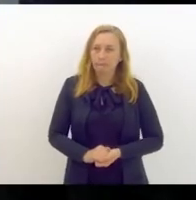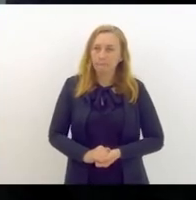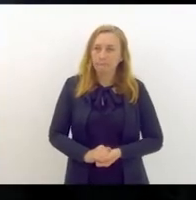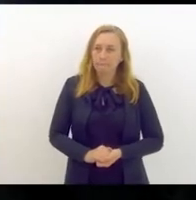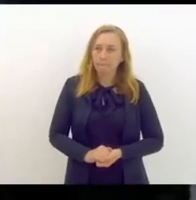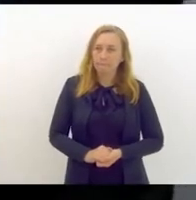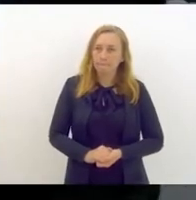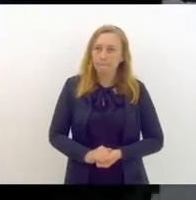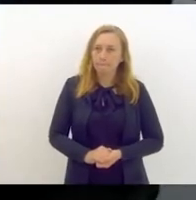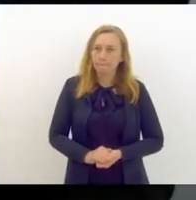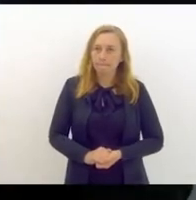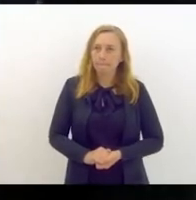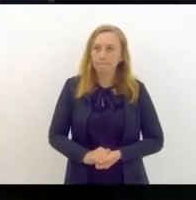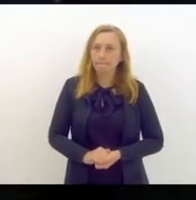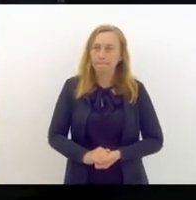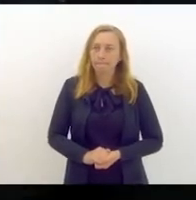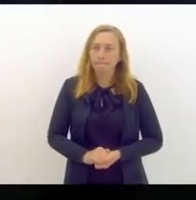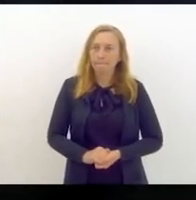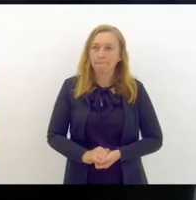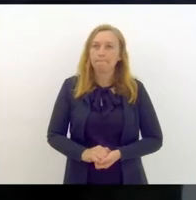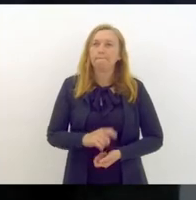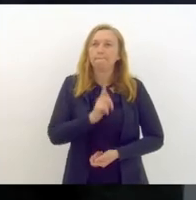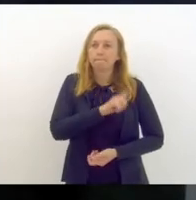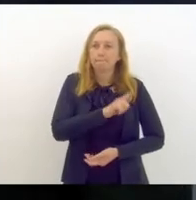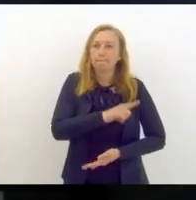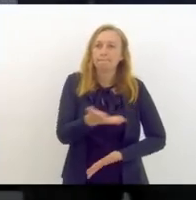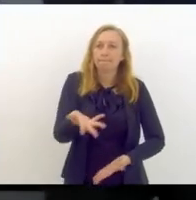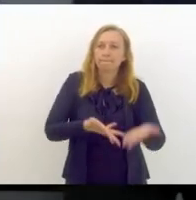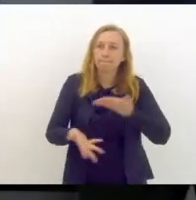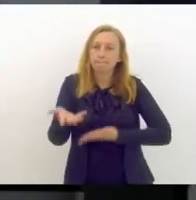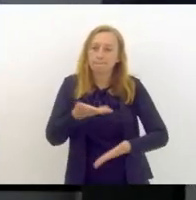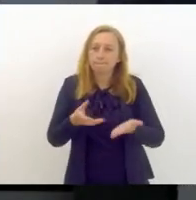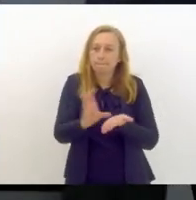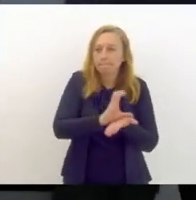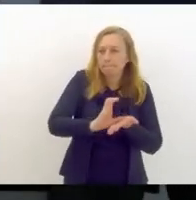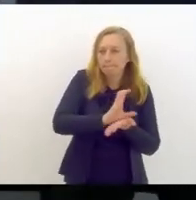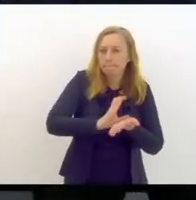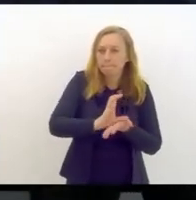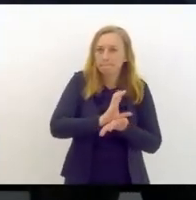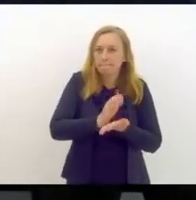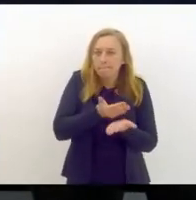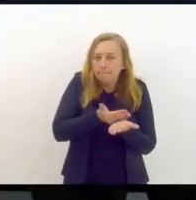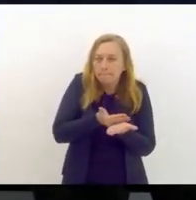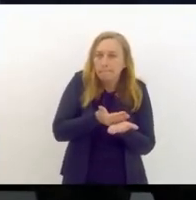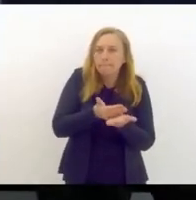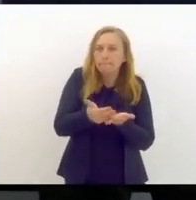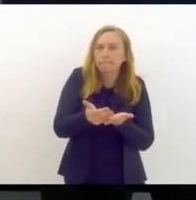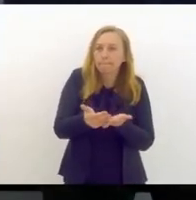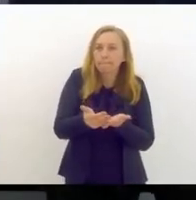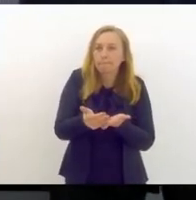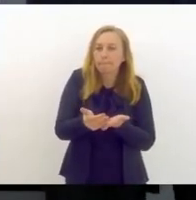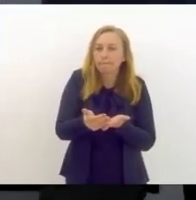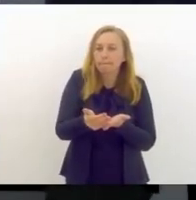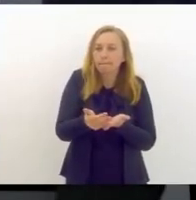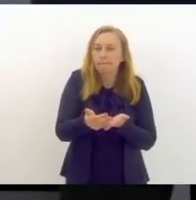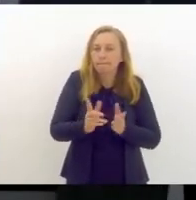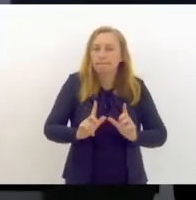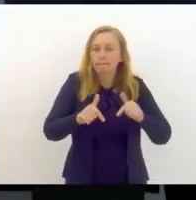O Conselho Consultivo. Conselhos consultivos de unidade de conservação, eles são a porta de entrada da sociedade, da